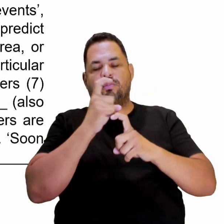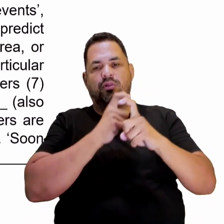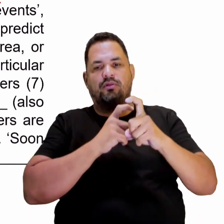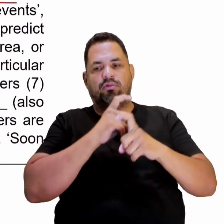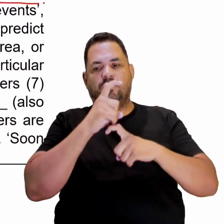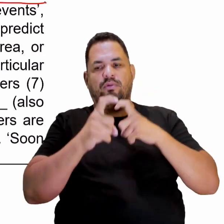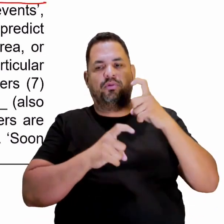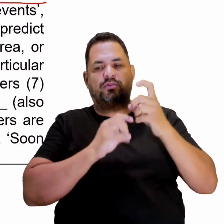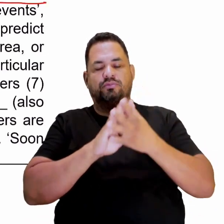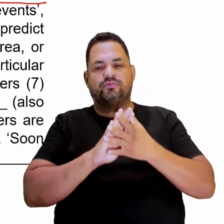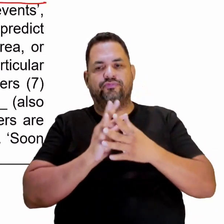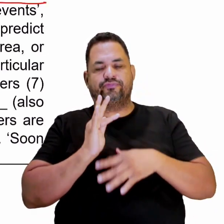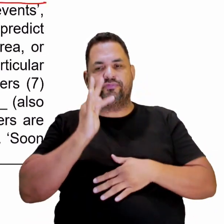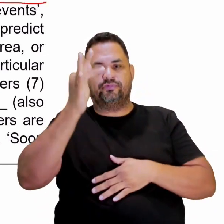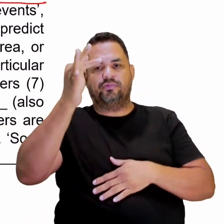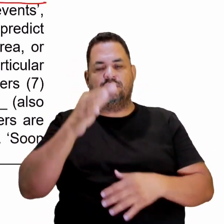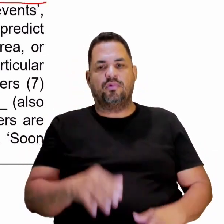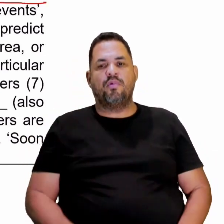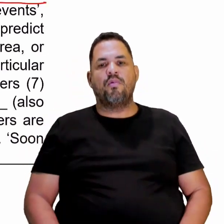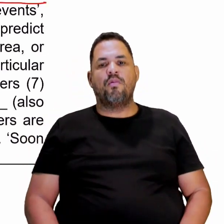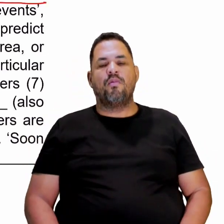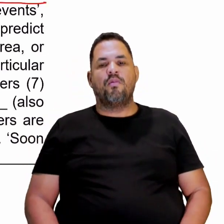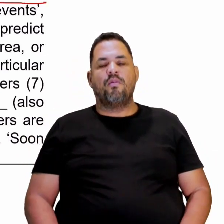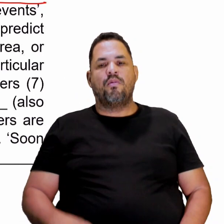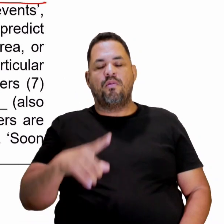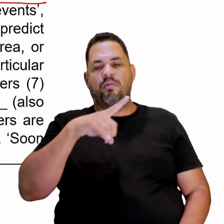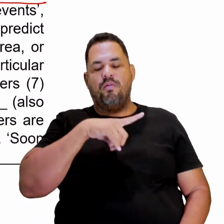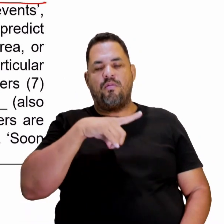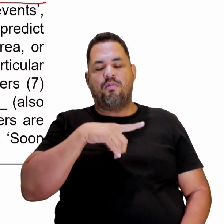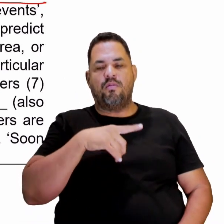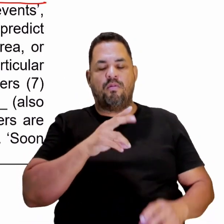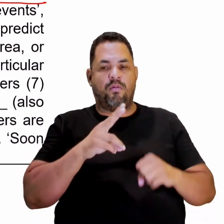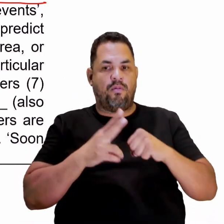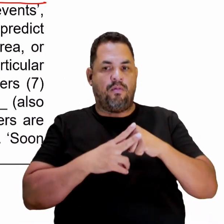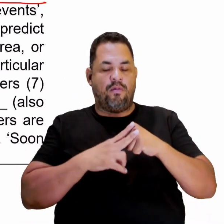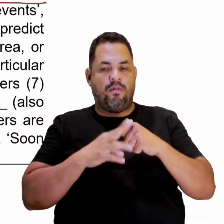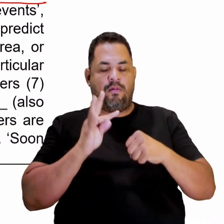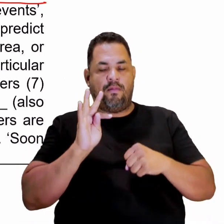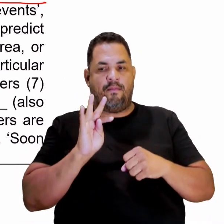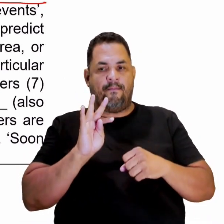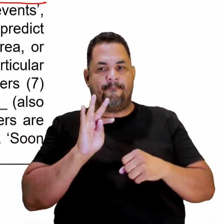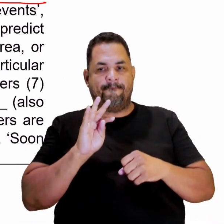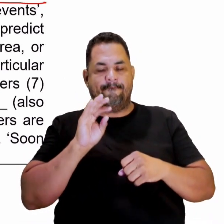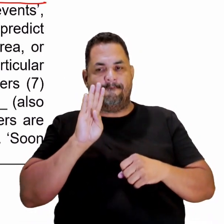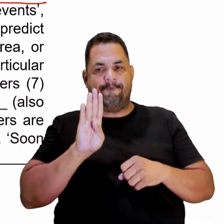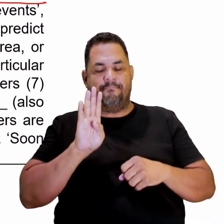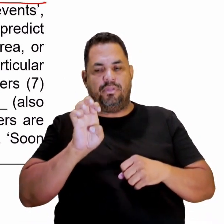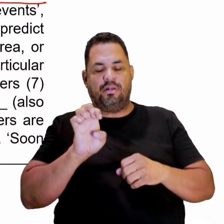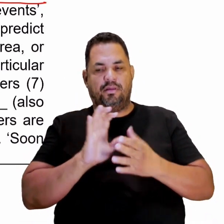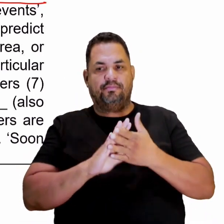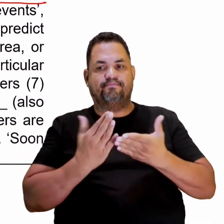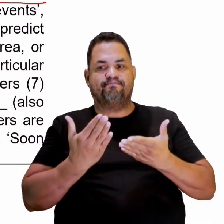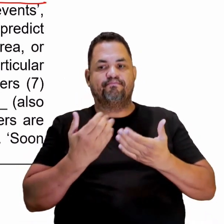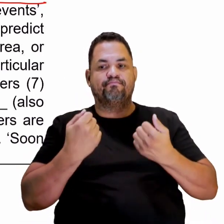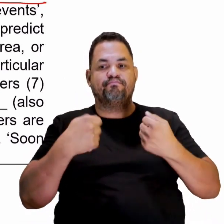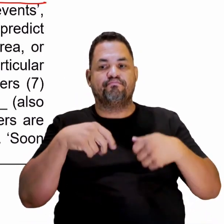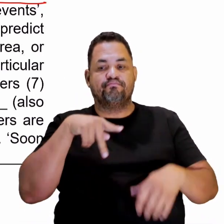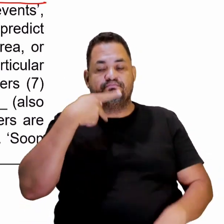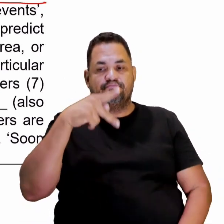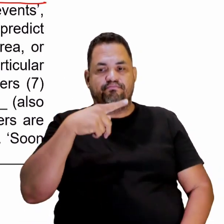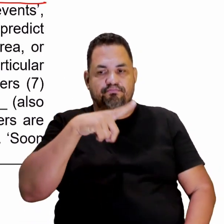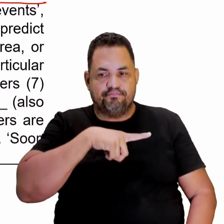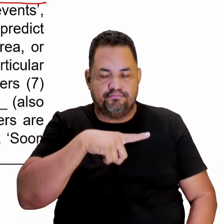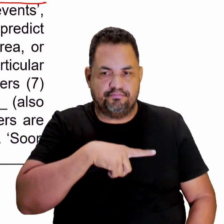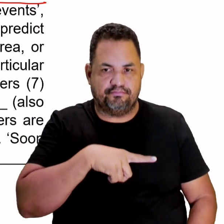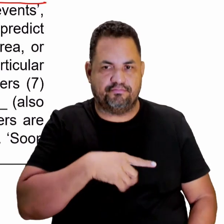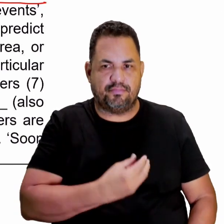can tell us what life, temos o verbo be aqui. Esse computador pode dizer o que a vida, aí temos